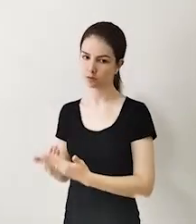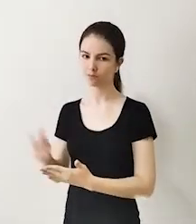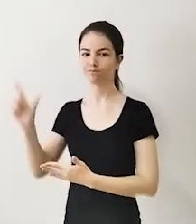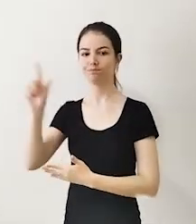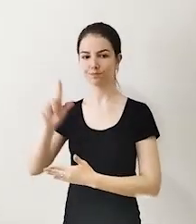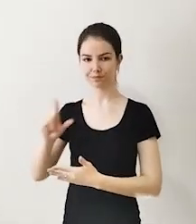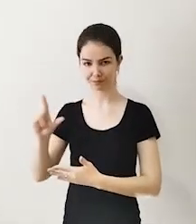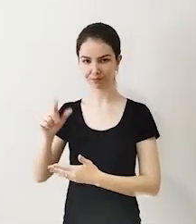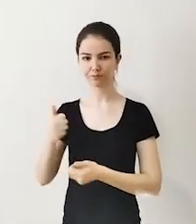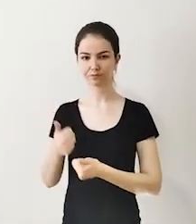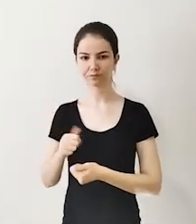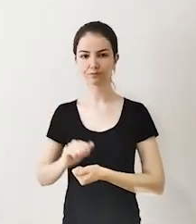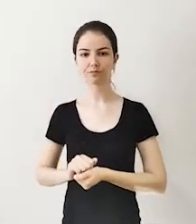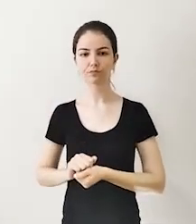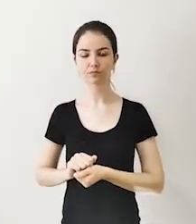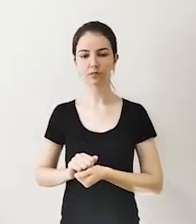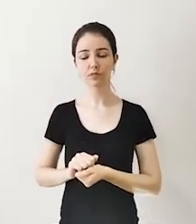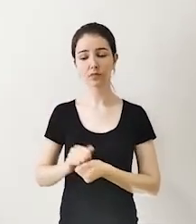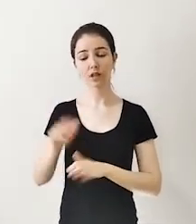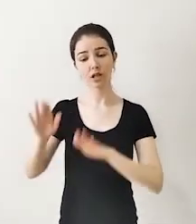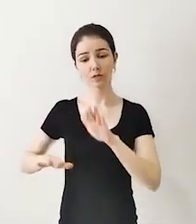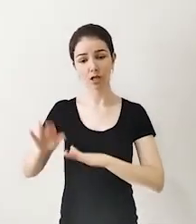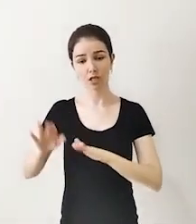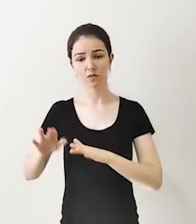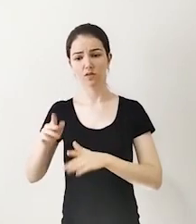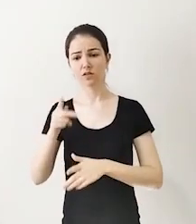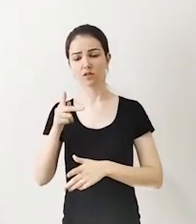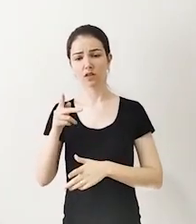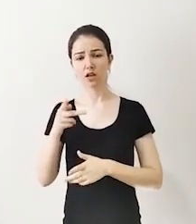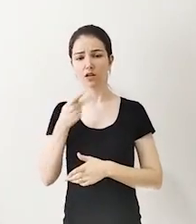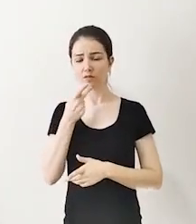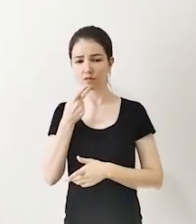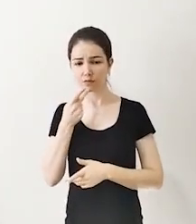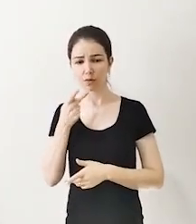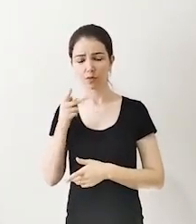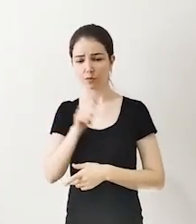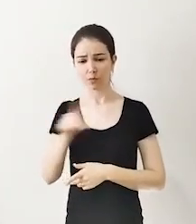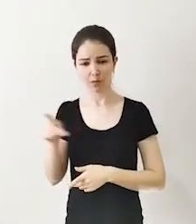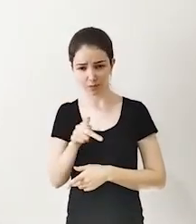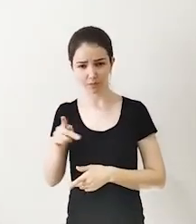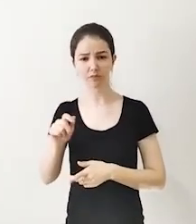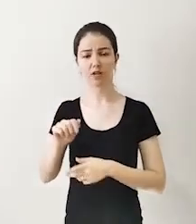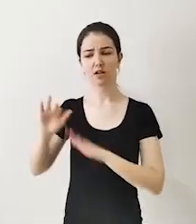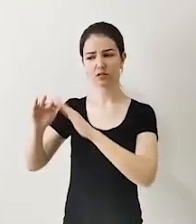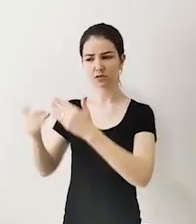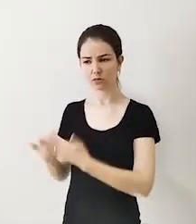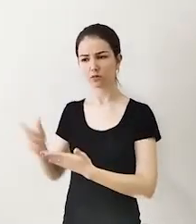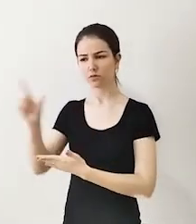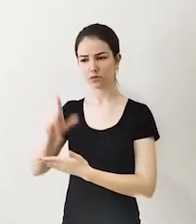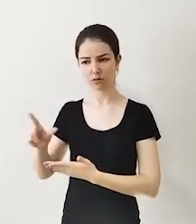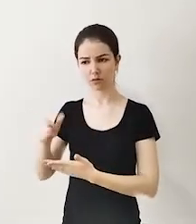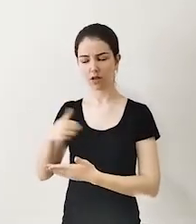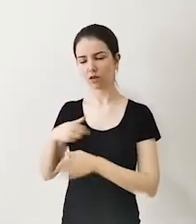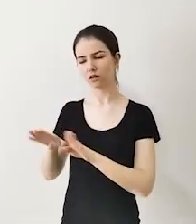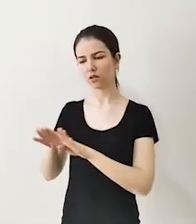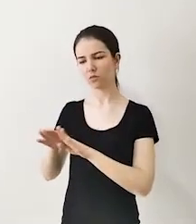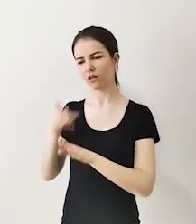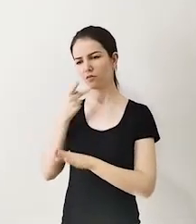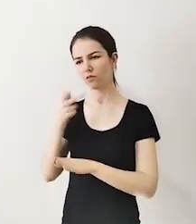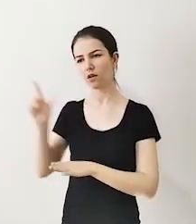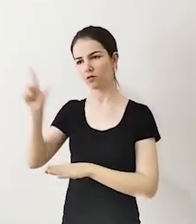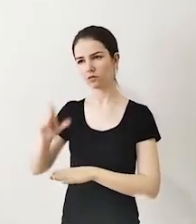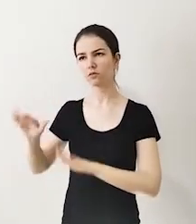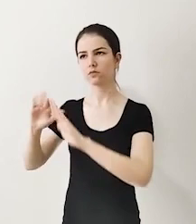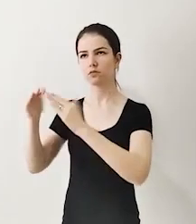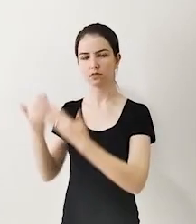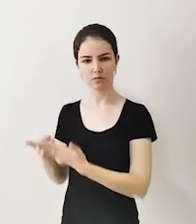como escola literária, que às vezes você ouve esse termo, né, lá na aula de português, o seu professor ou a sua professora comenta das escolas da literatura. Eu também vou comentar muito